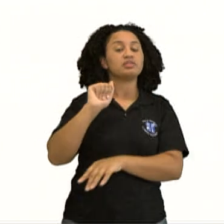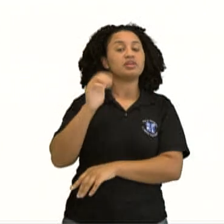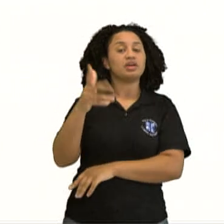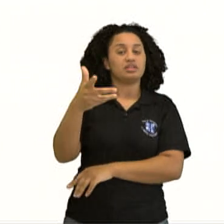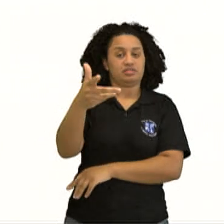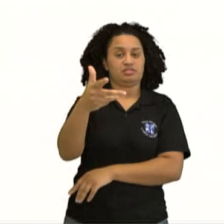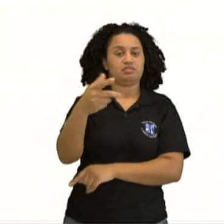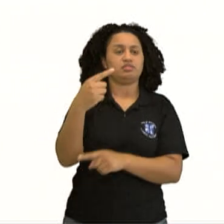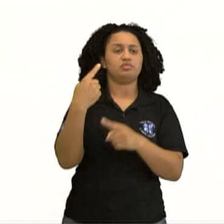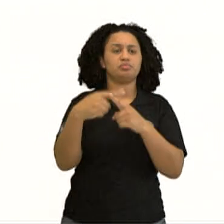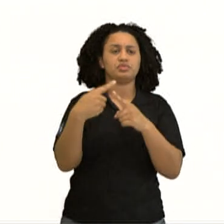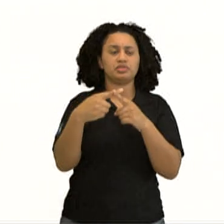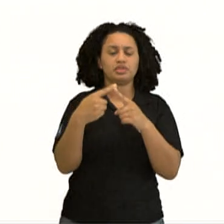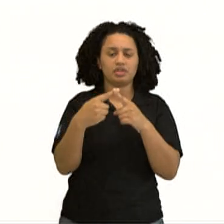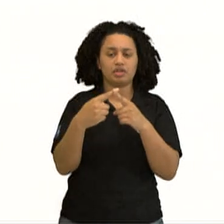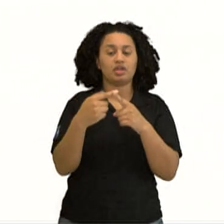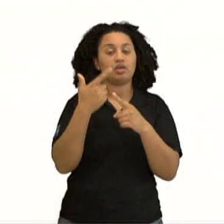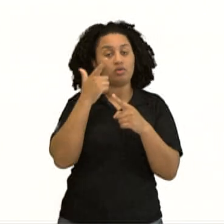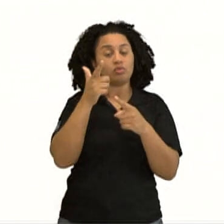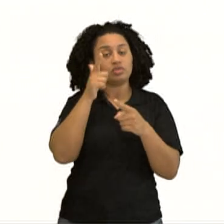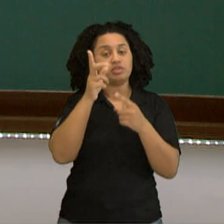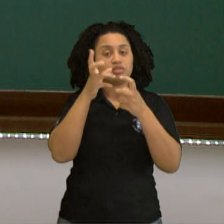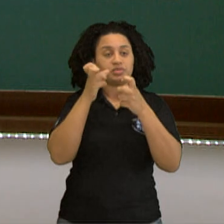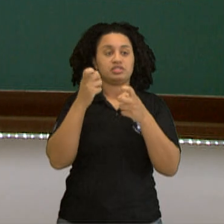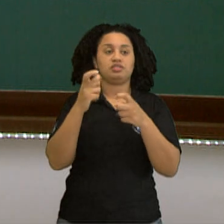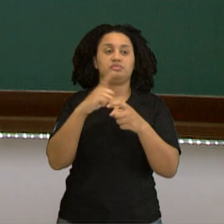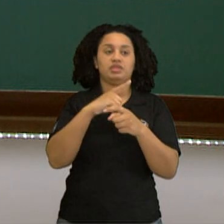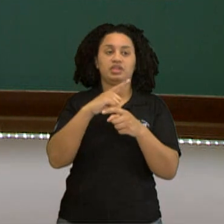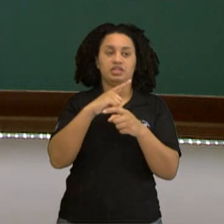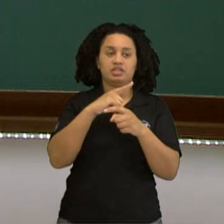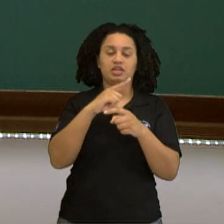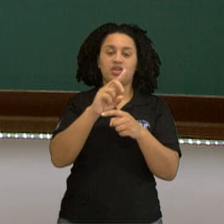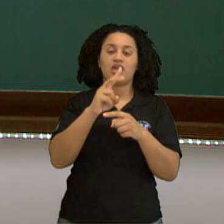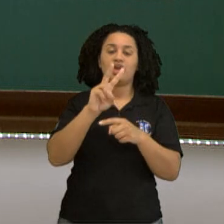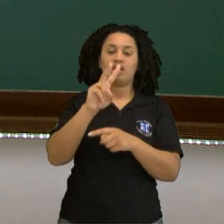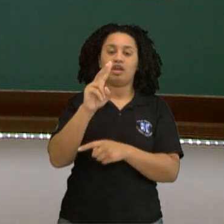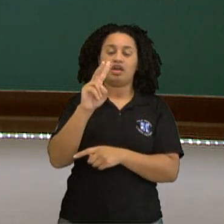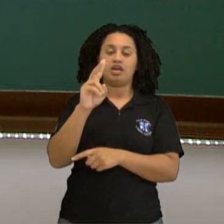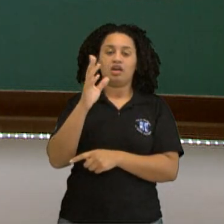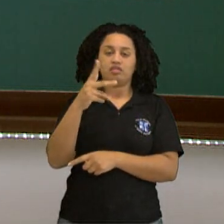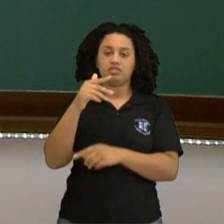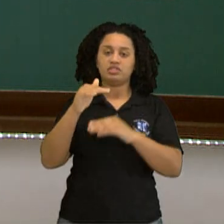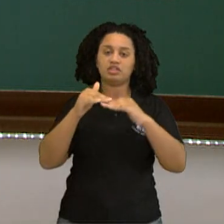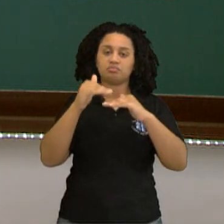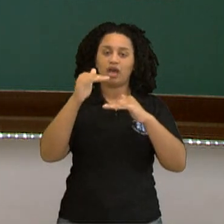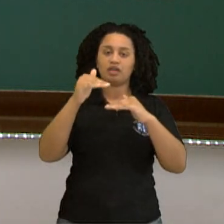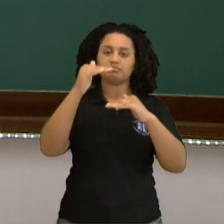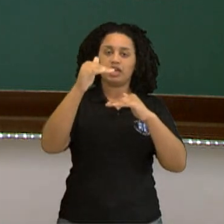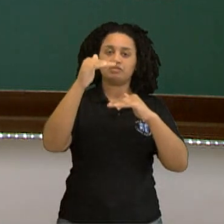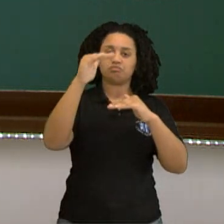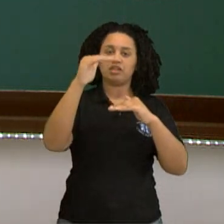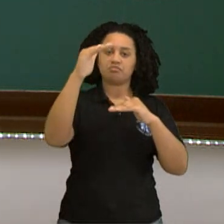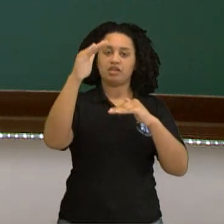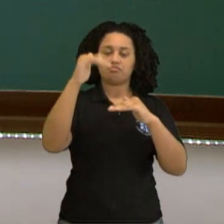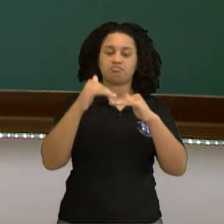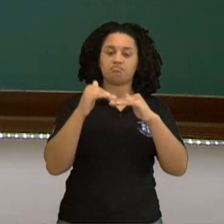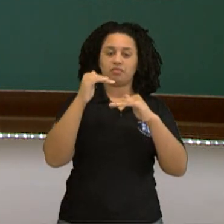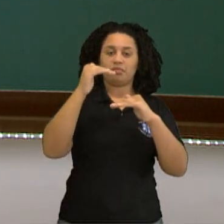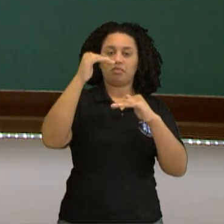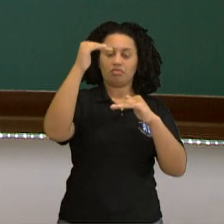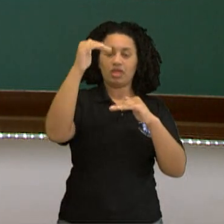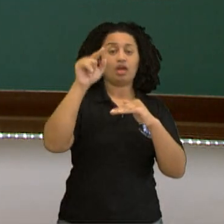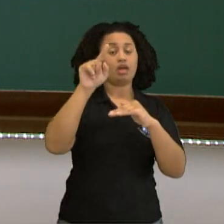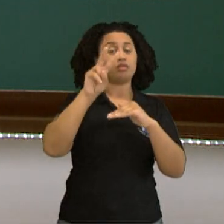Dois motivos. Eu percebo que existe um aumento da velocidade, ou seja, a partícula está passando aqui, nesse caso, inclusive,